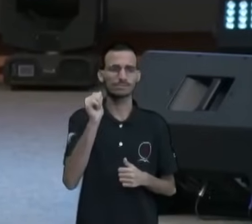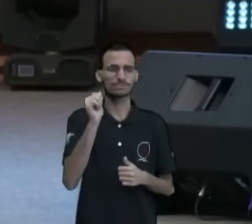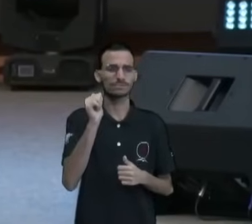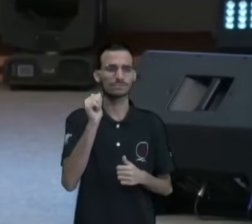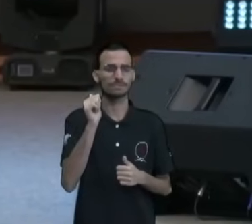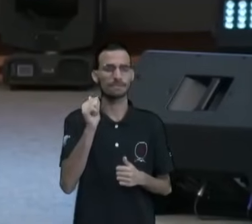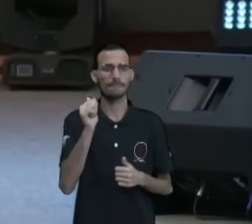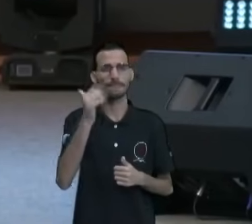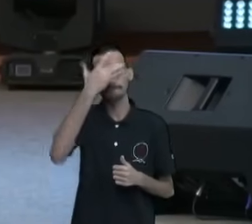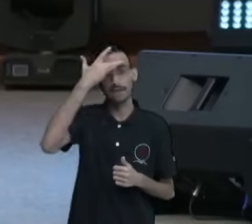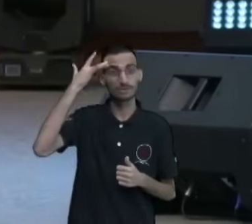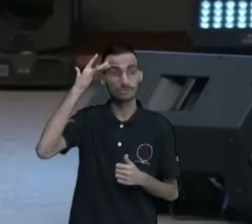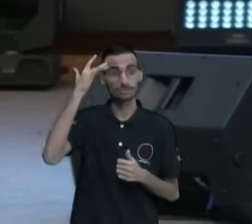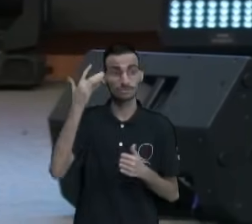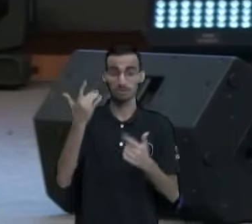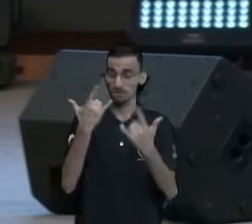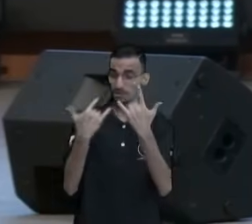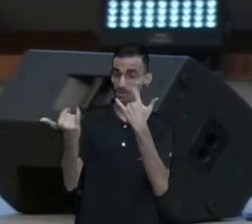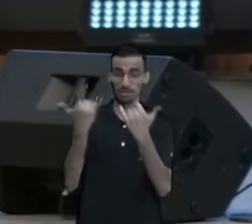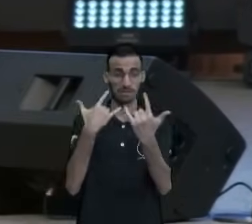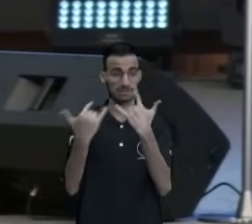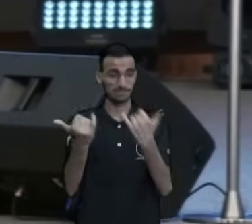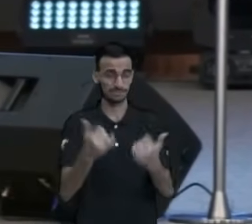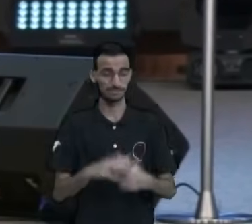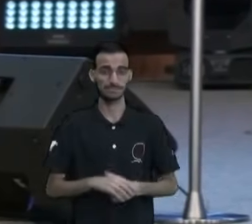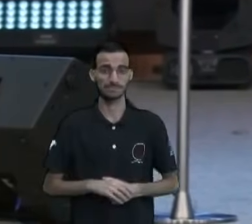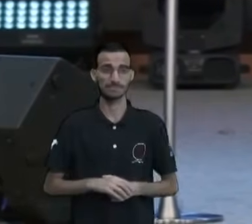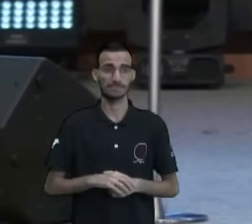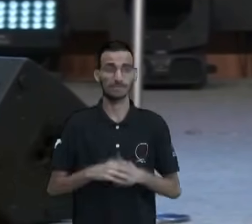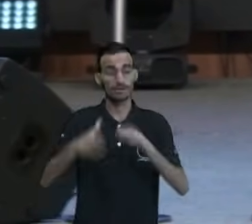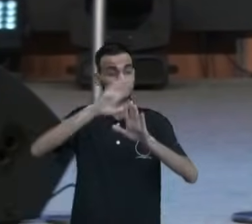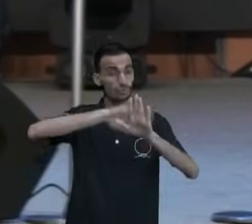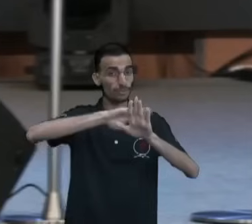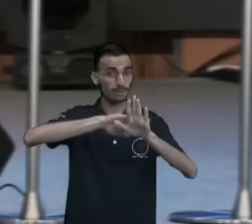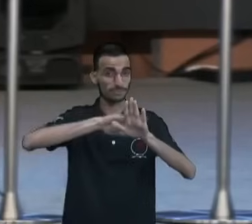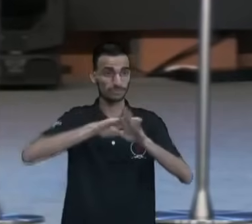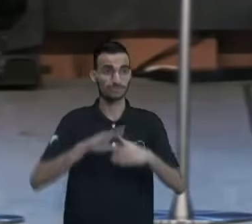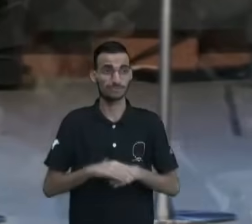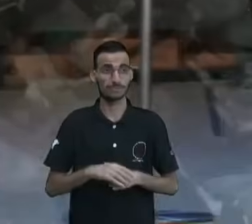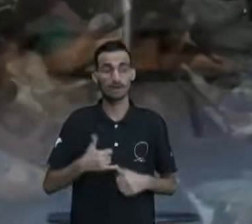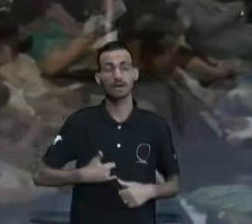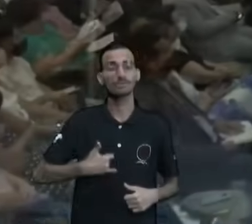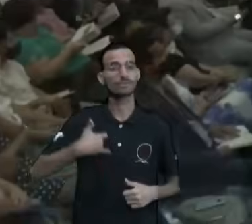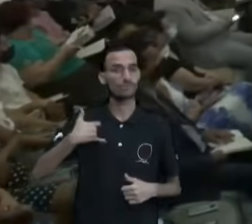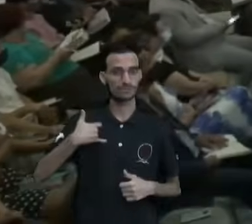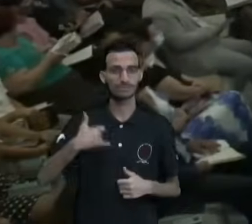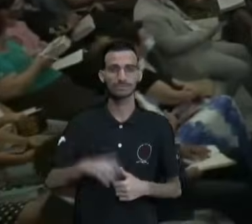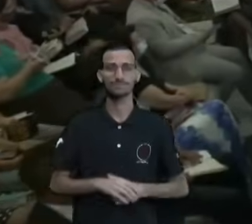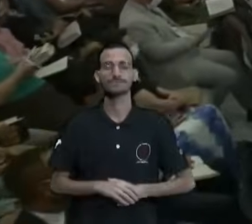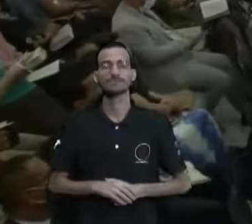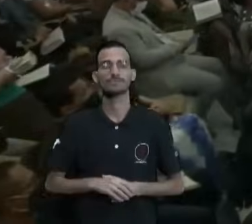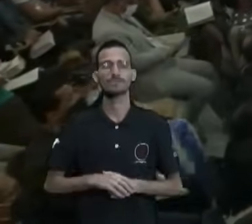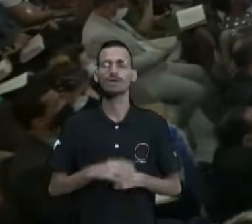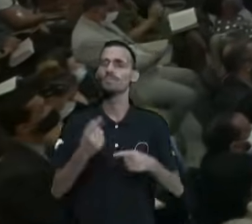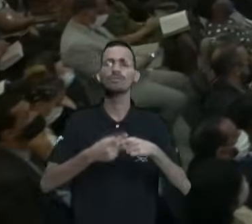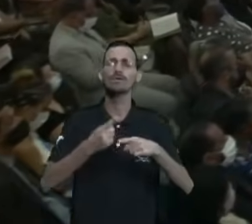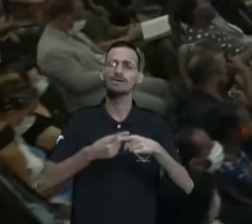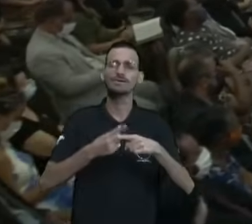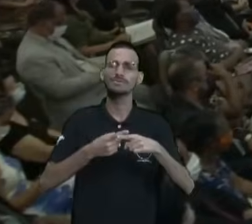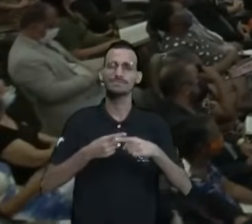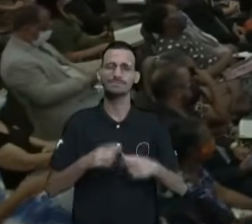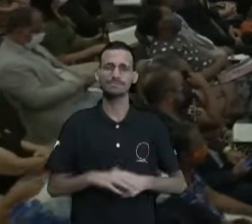a soberba tá marcado por soberba sabe por por quê Porque